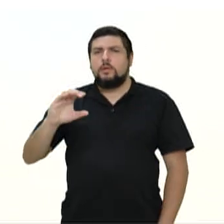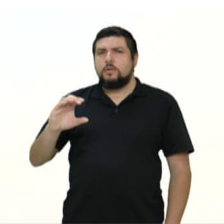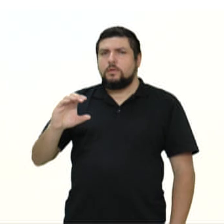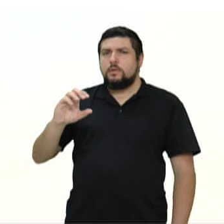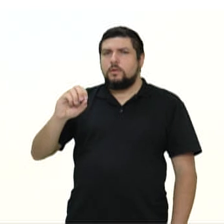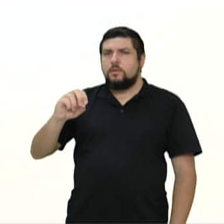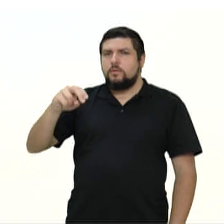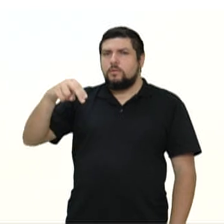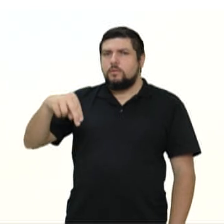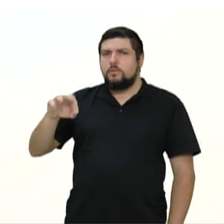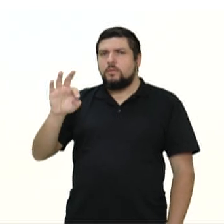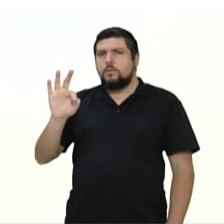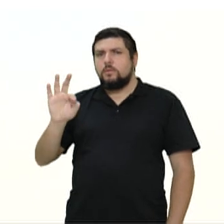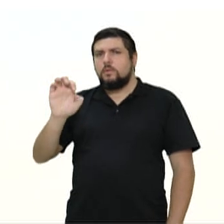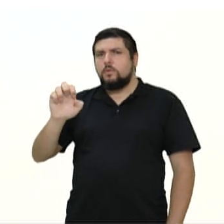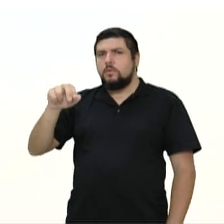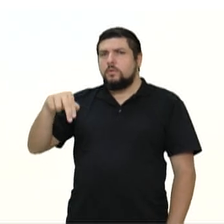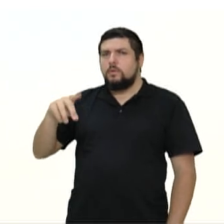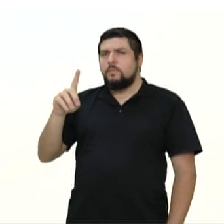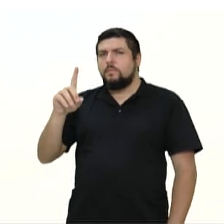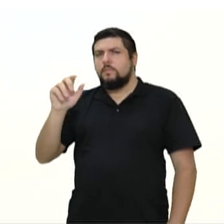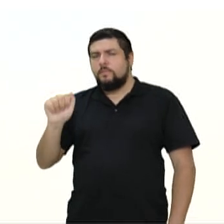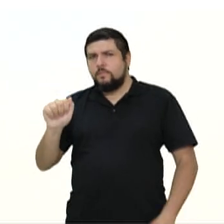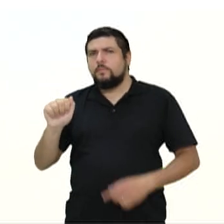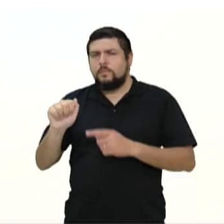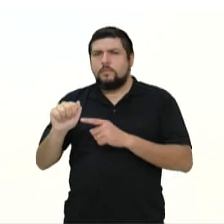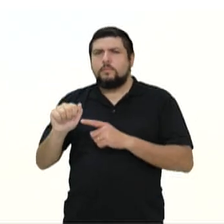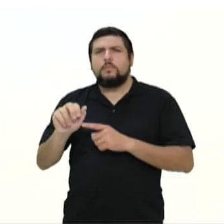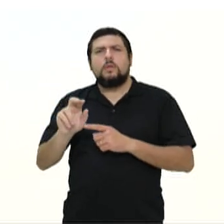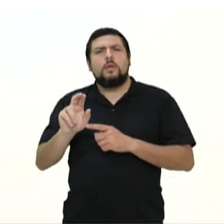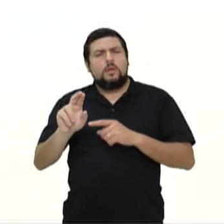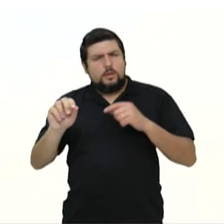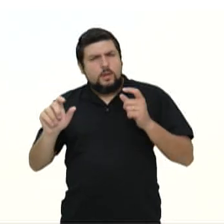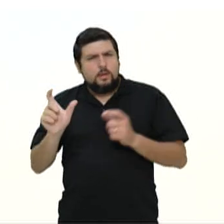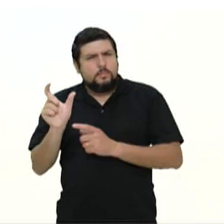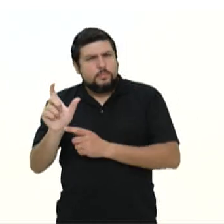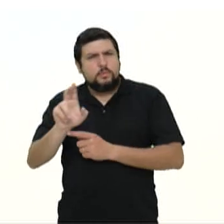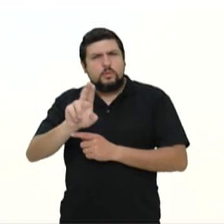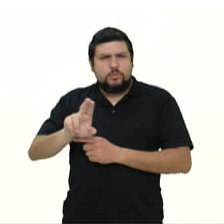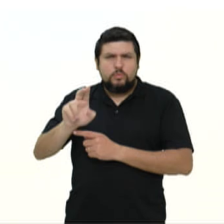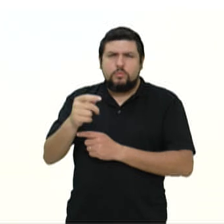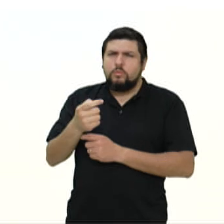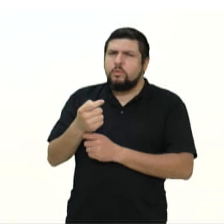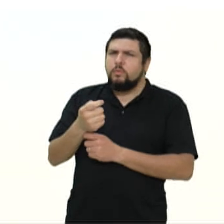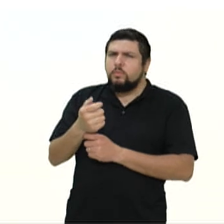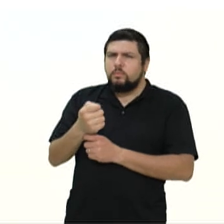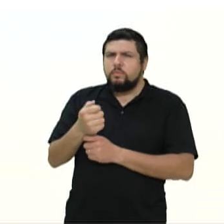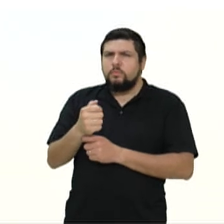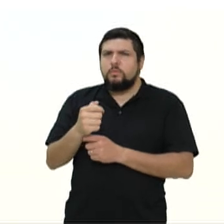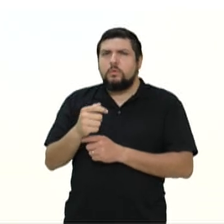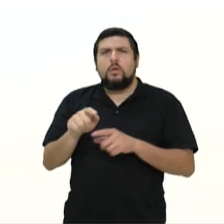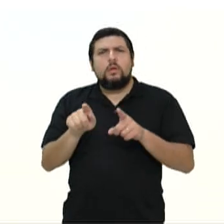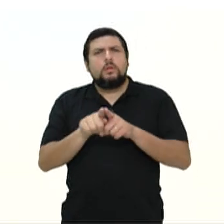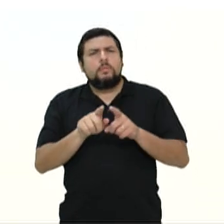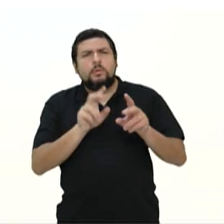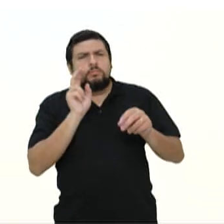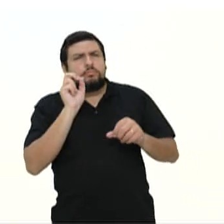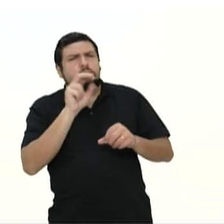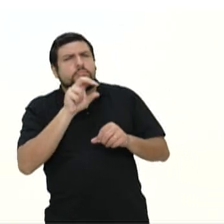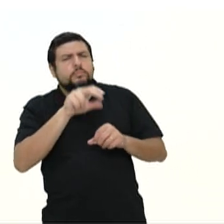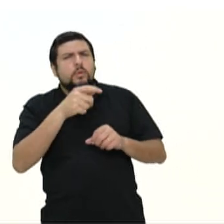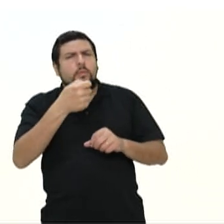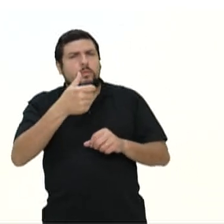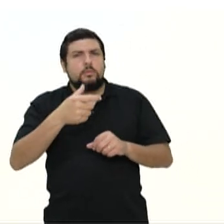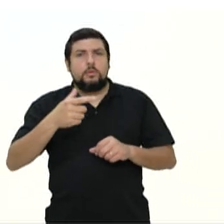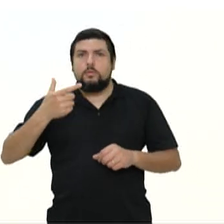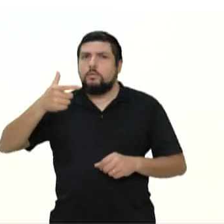Contenda. Uma palavra que a gente usa muito pouco, né? E escuta também muito pouco, não é verdade? Não é aquela